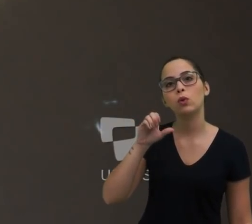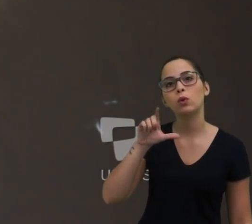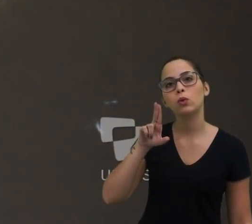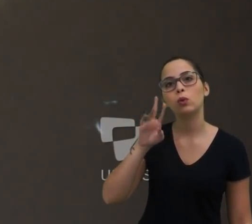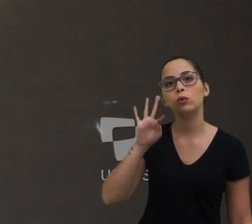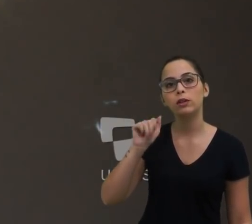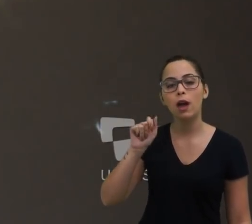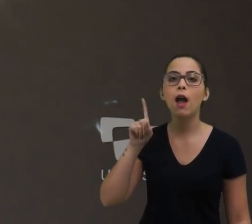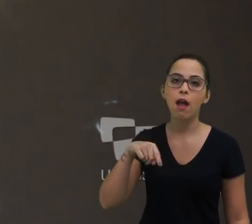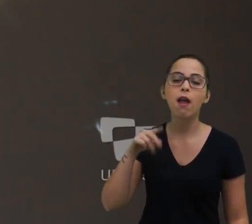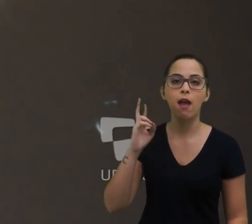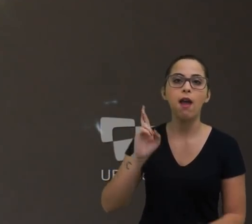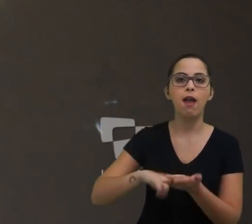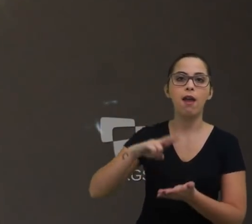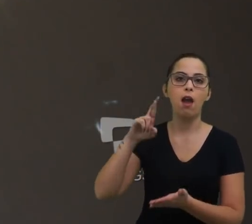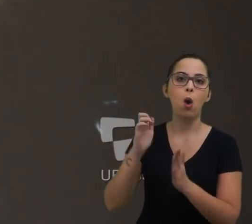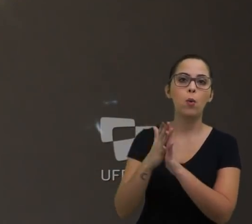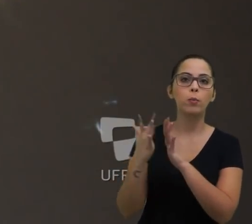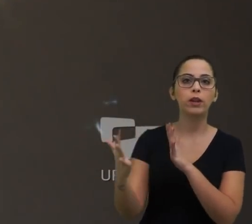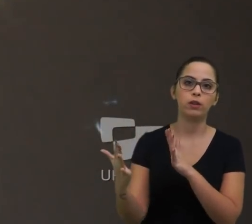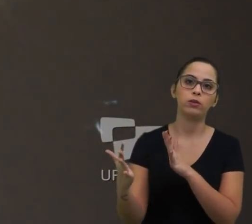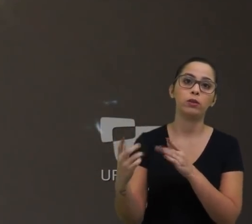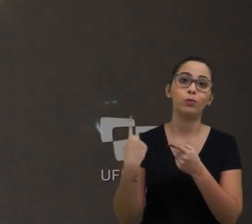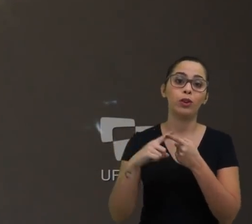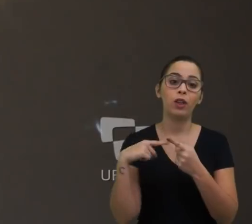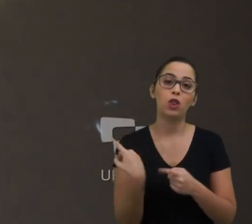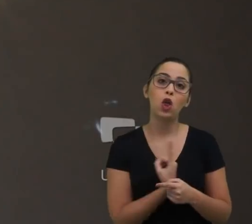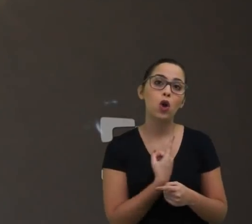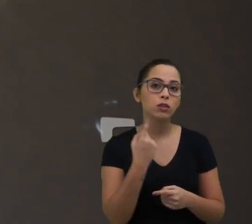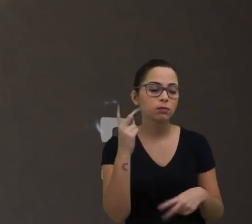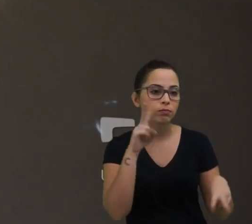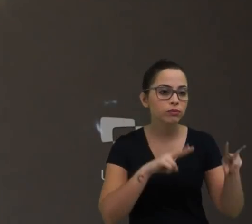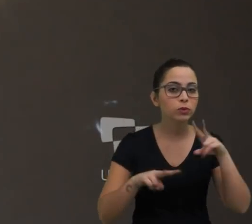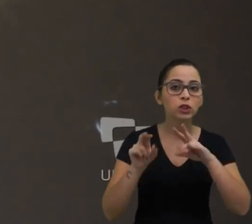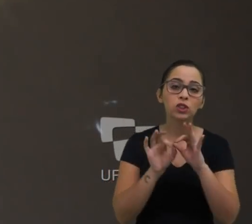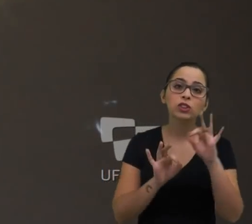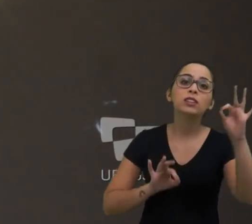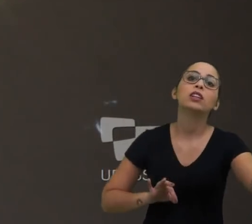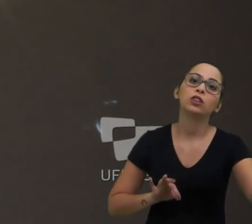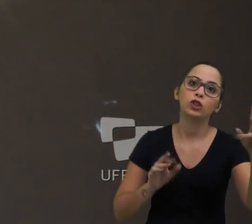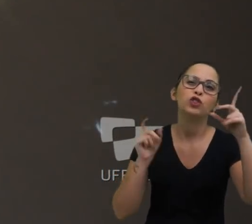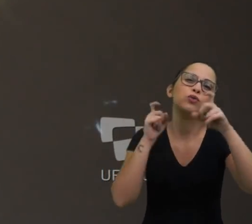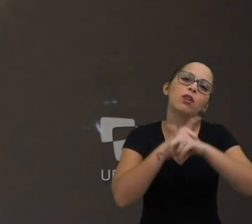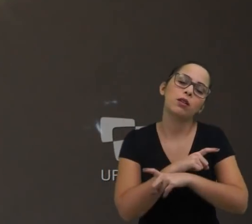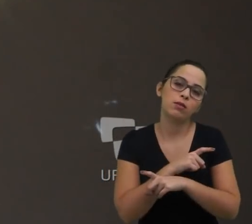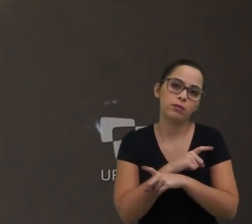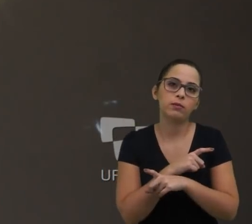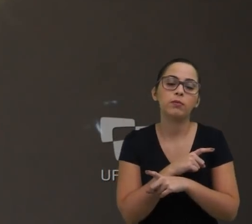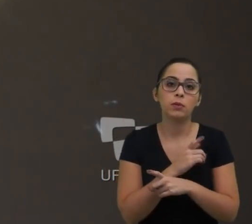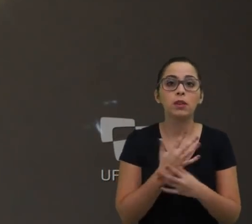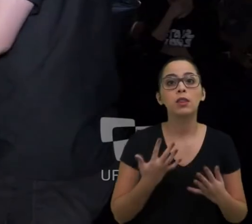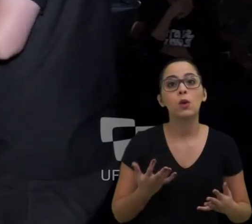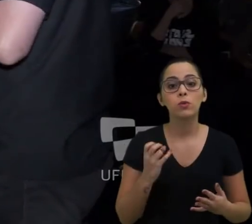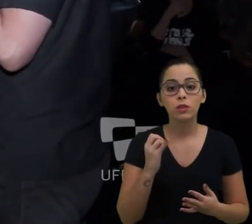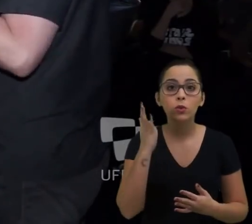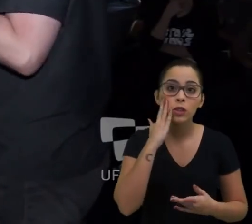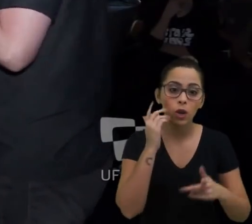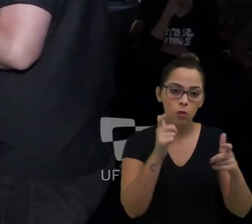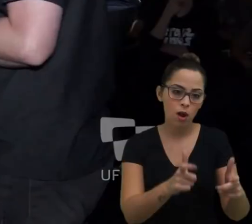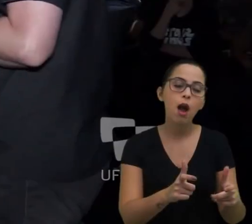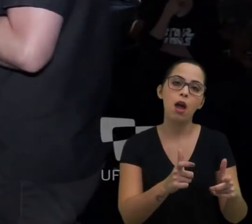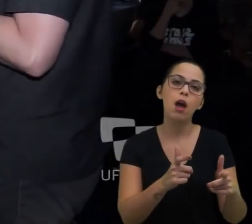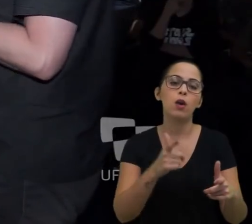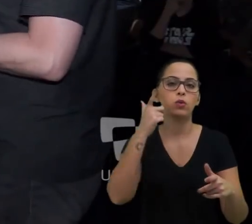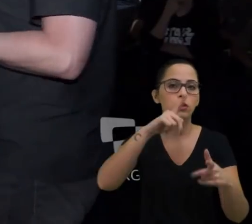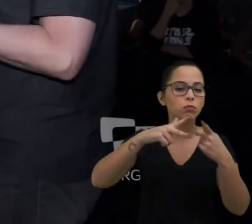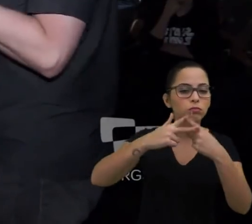Hubble, foi possível observar a galáxia hospedeira de um quasar. Daí aqui está o exemplo. Tá? Só o Hubble